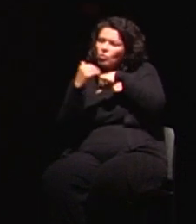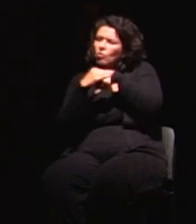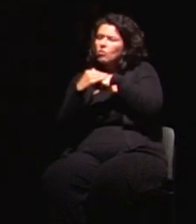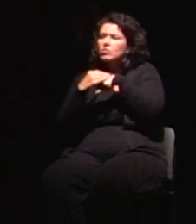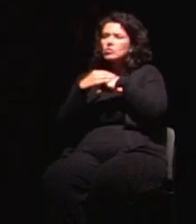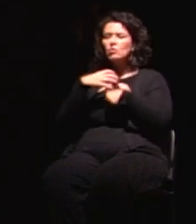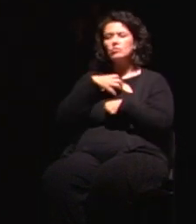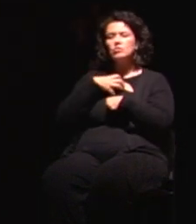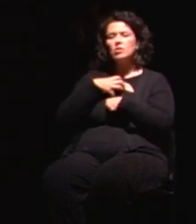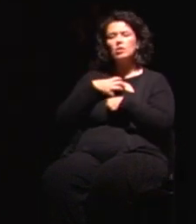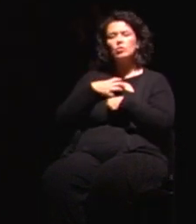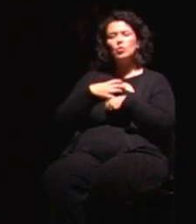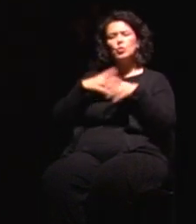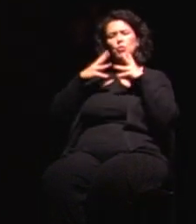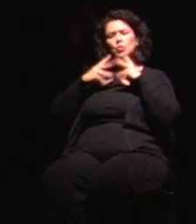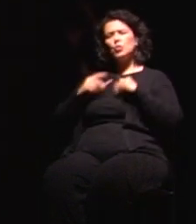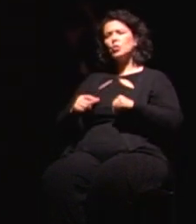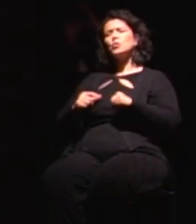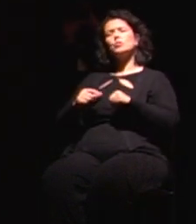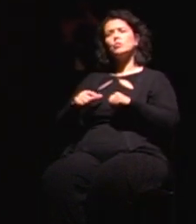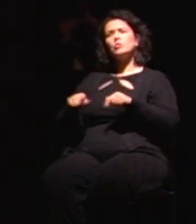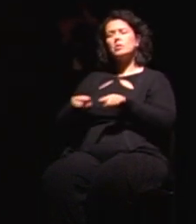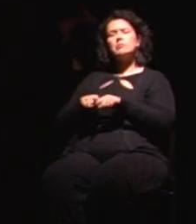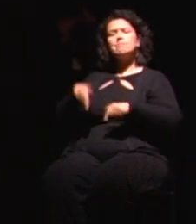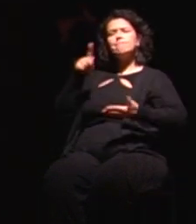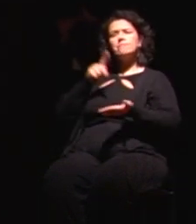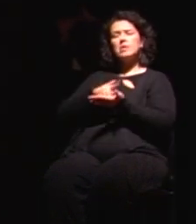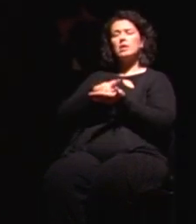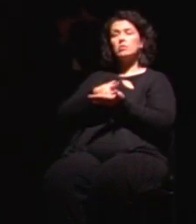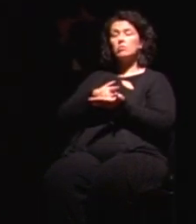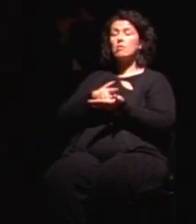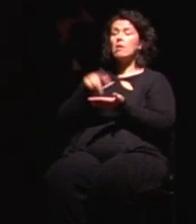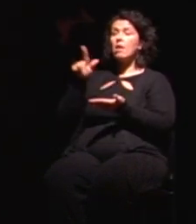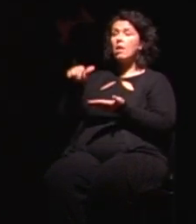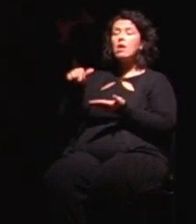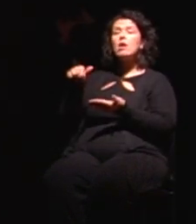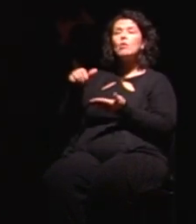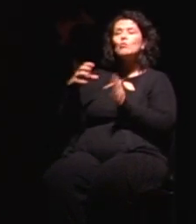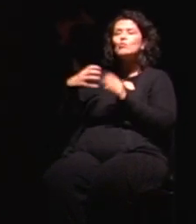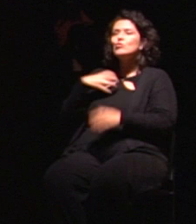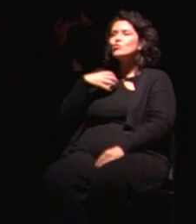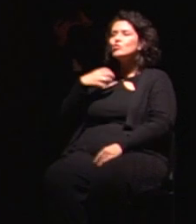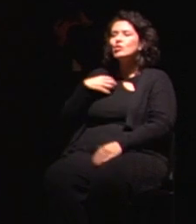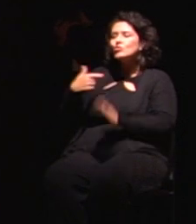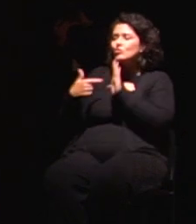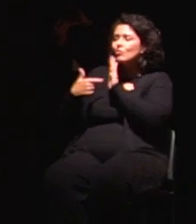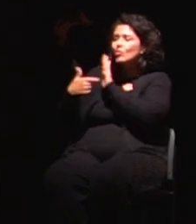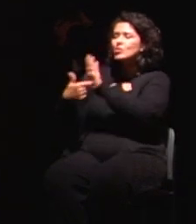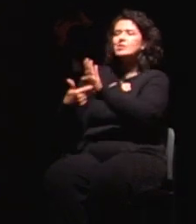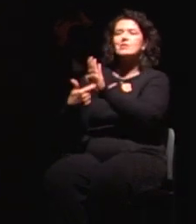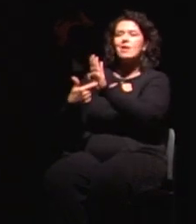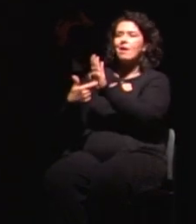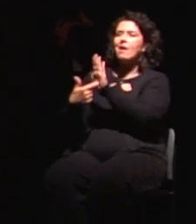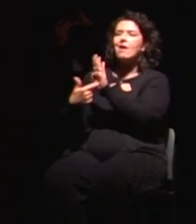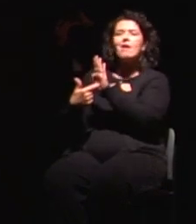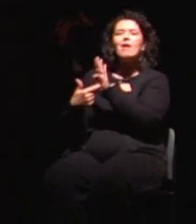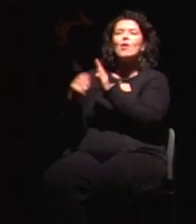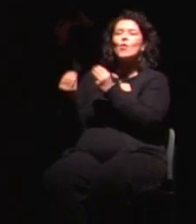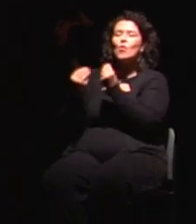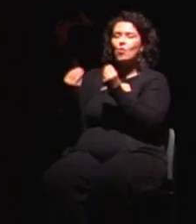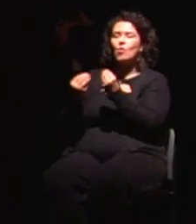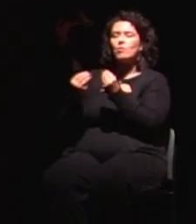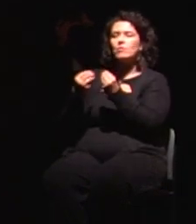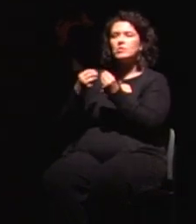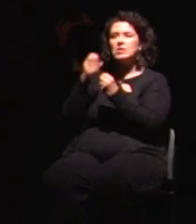acho que é uma forma extremamente forte também de mostrar um outro lado, de colocar uma posição que nos parece